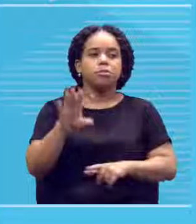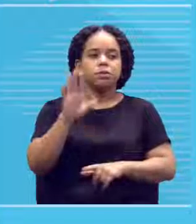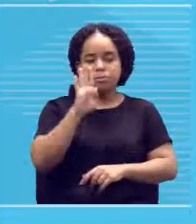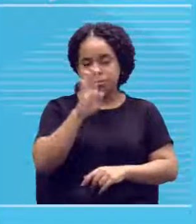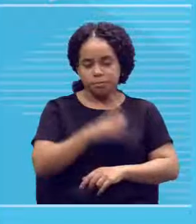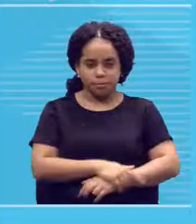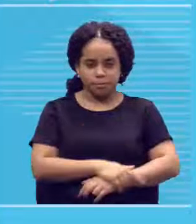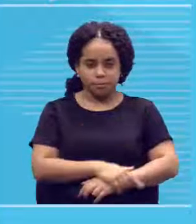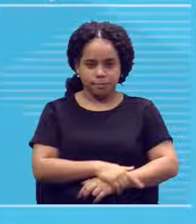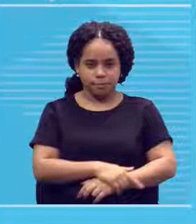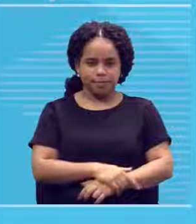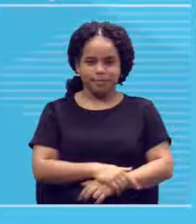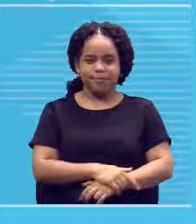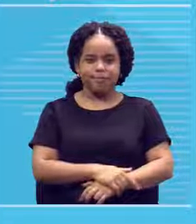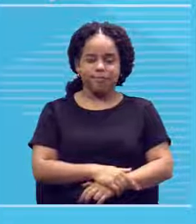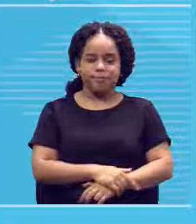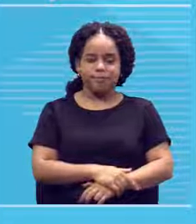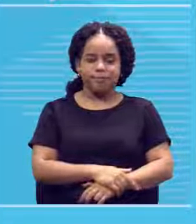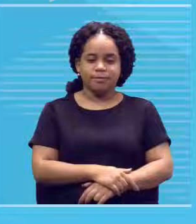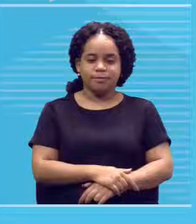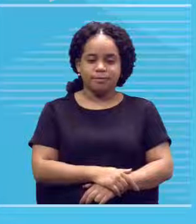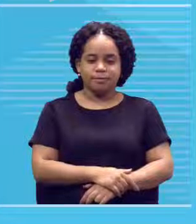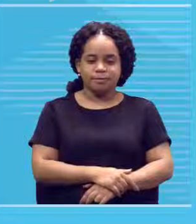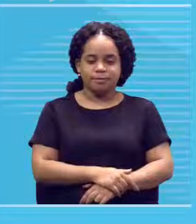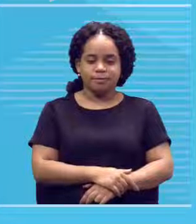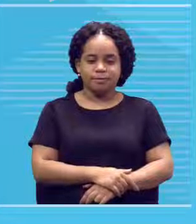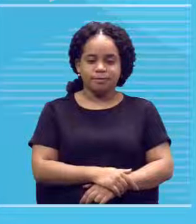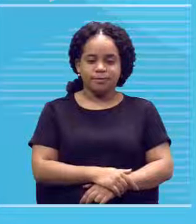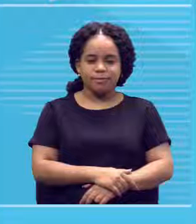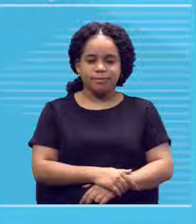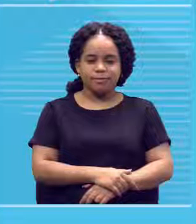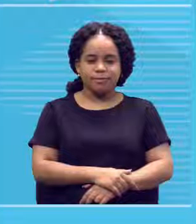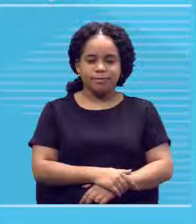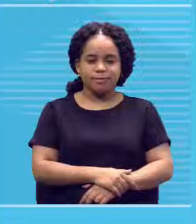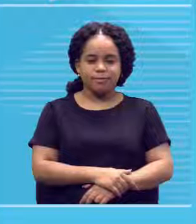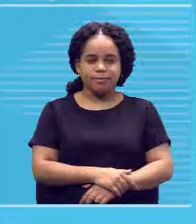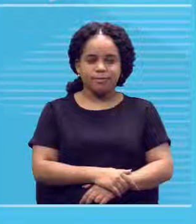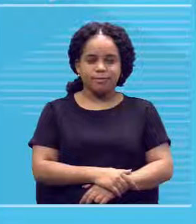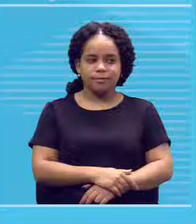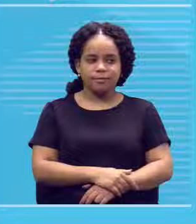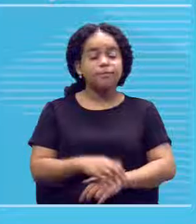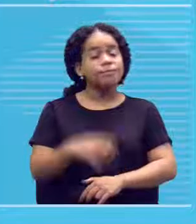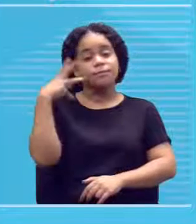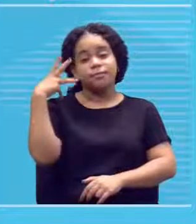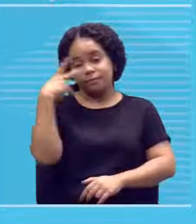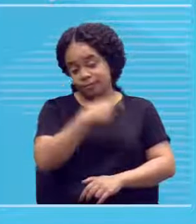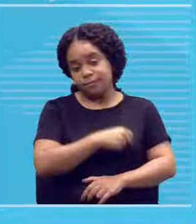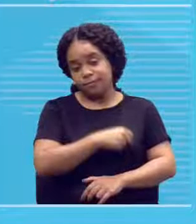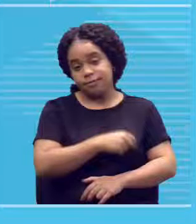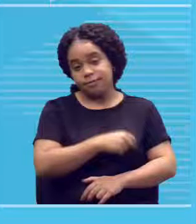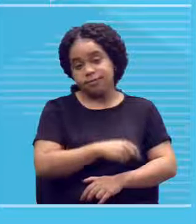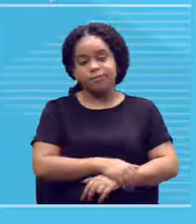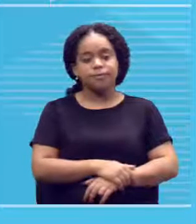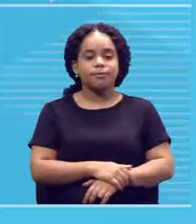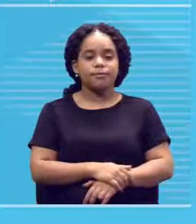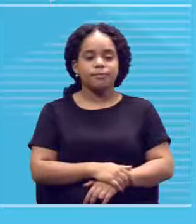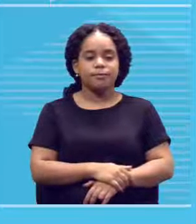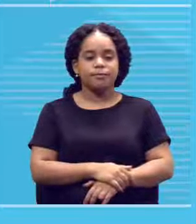verde bolinha verde bolinha lindo lindo